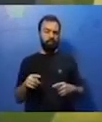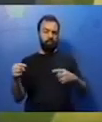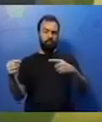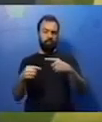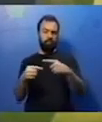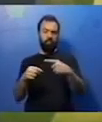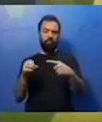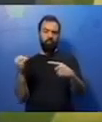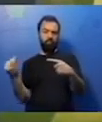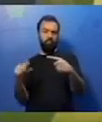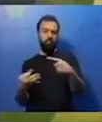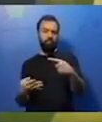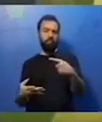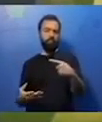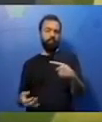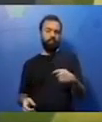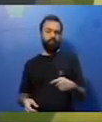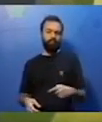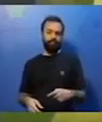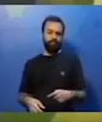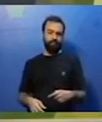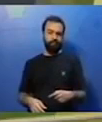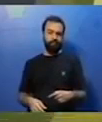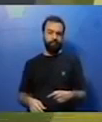denominador. Bom,